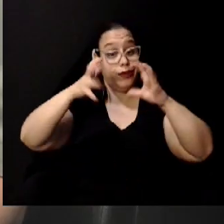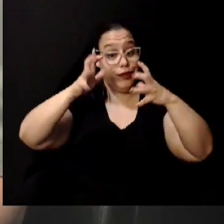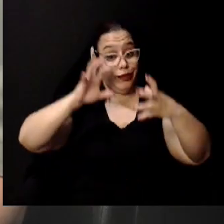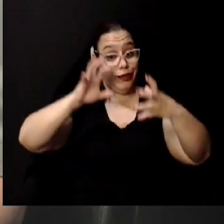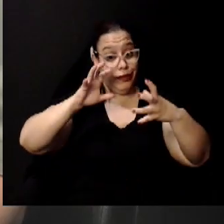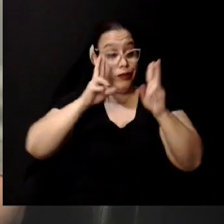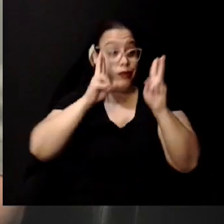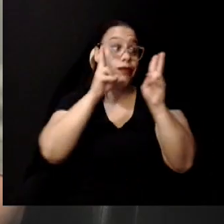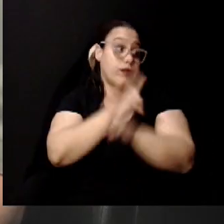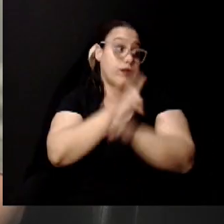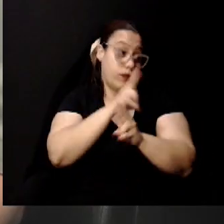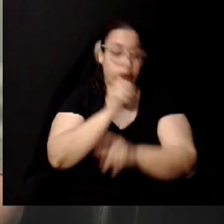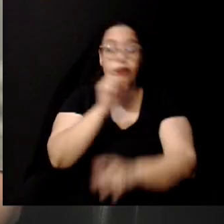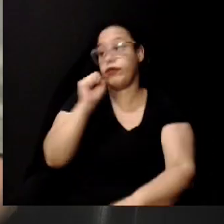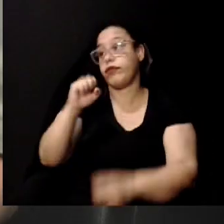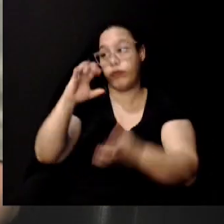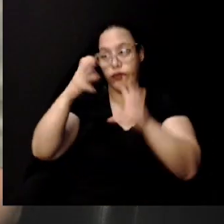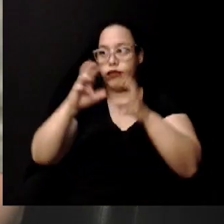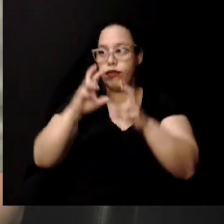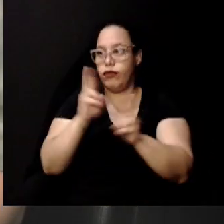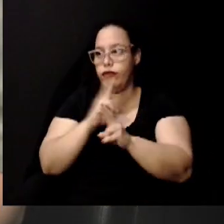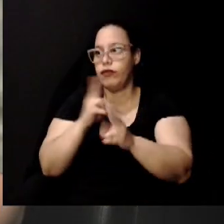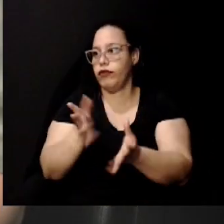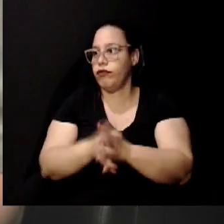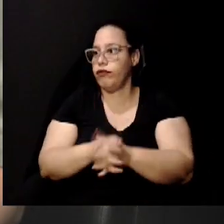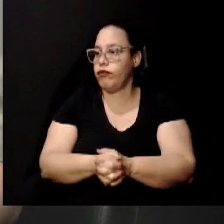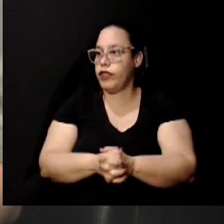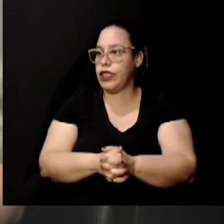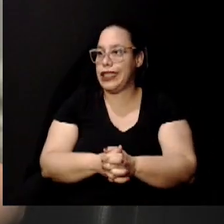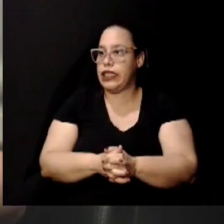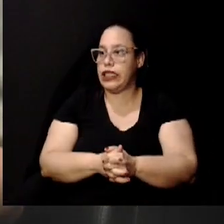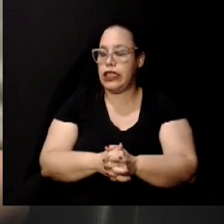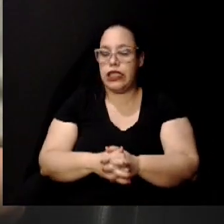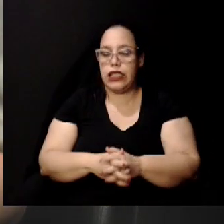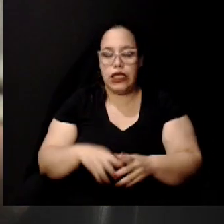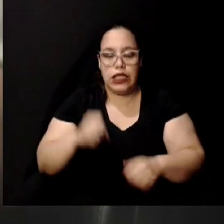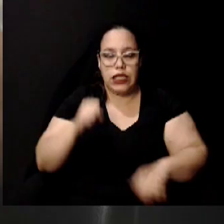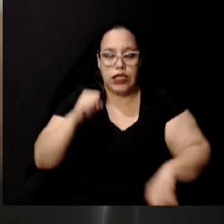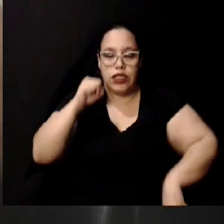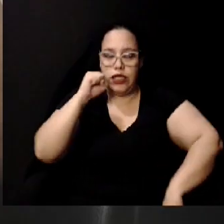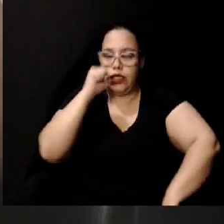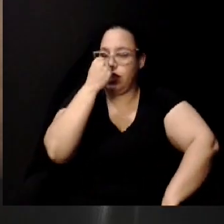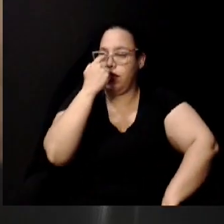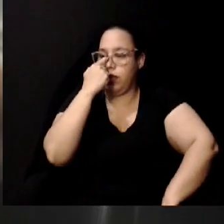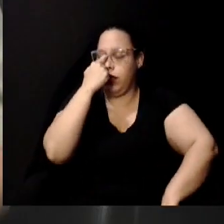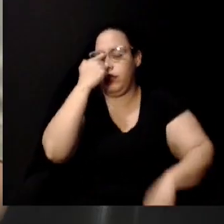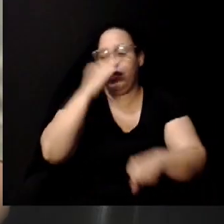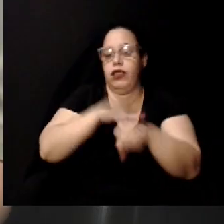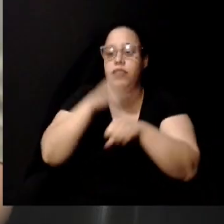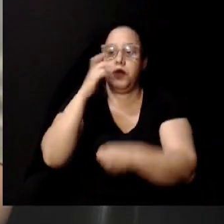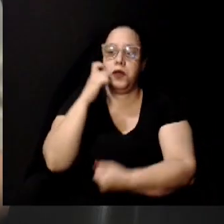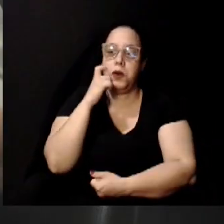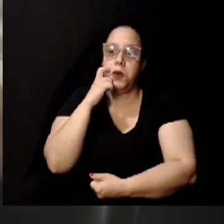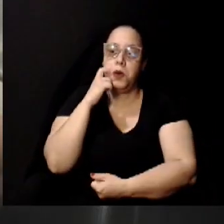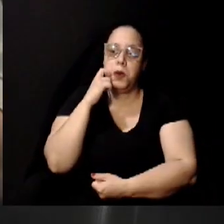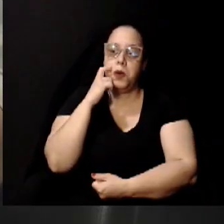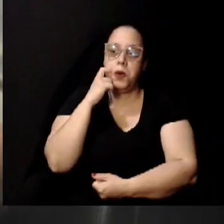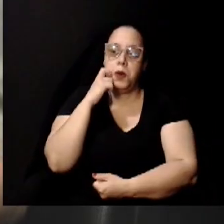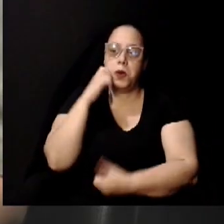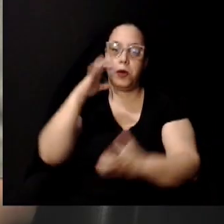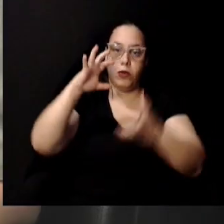emergência climática e de fenômenos climáticos extremos, nós temos cada vez mais uma condição climática